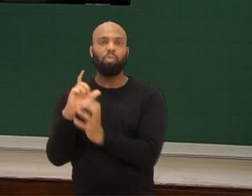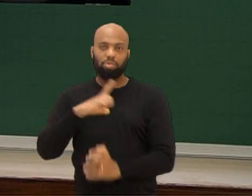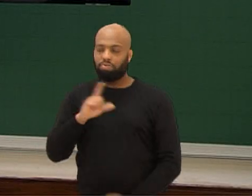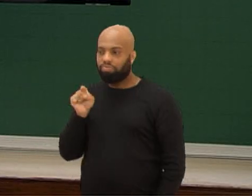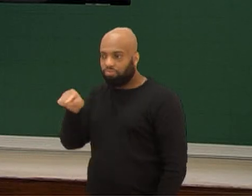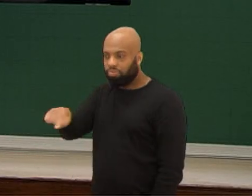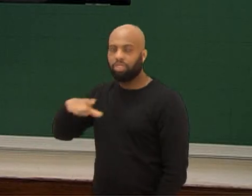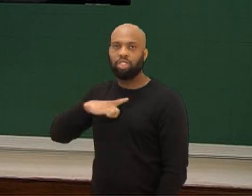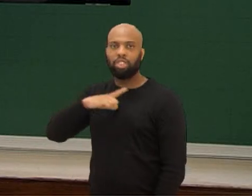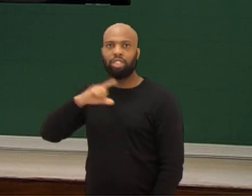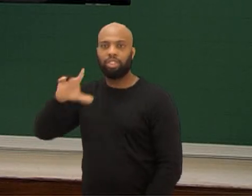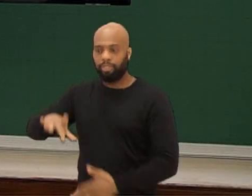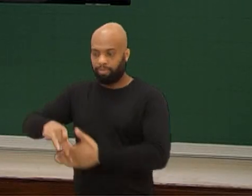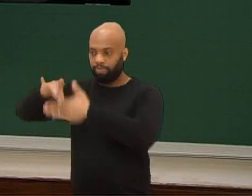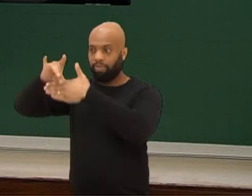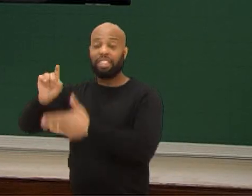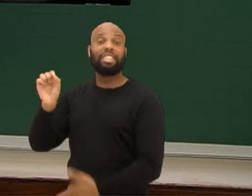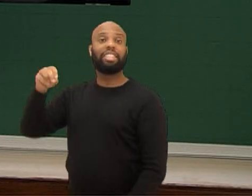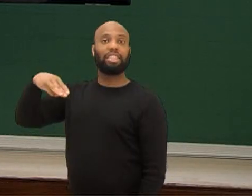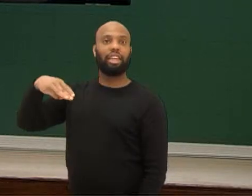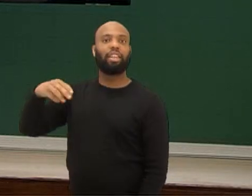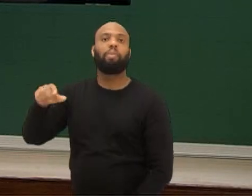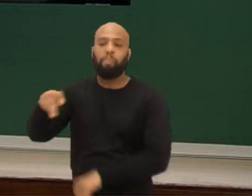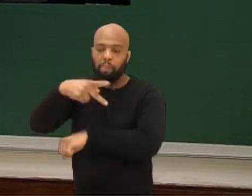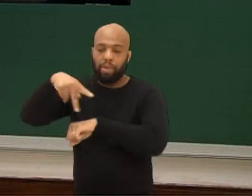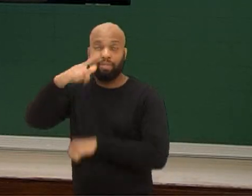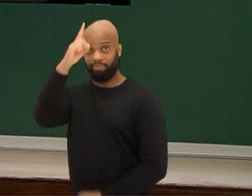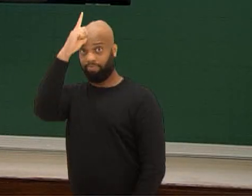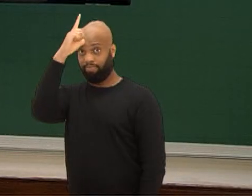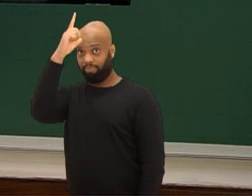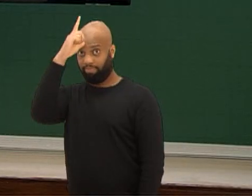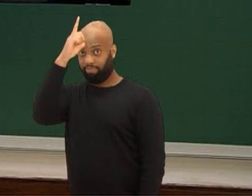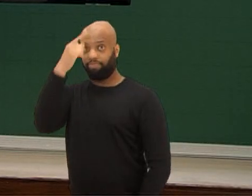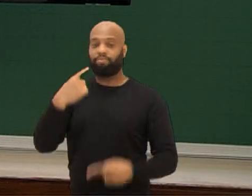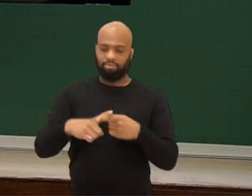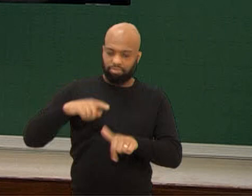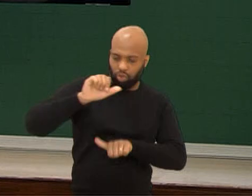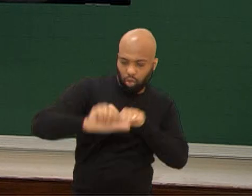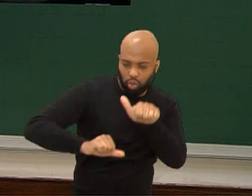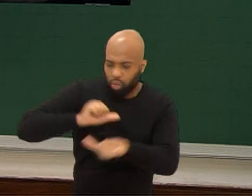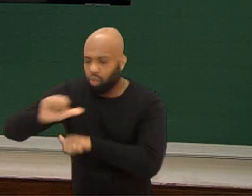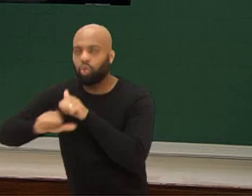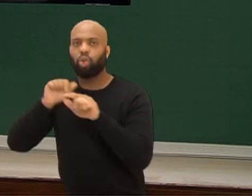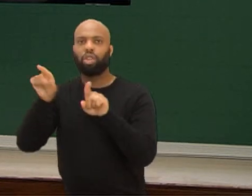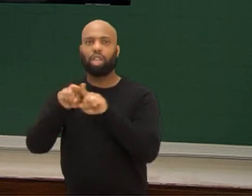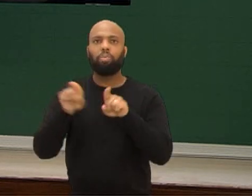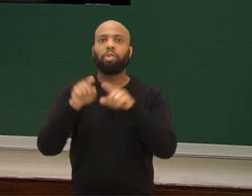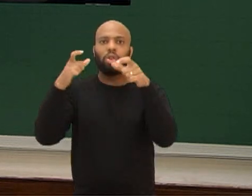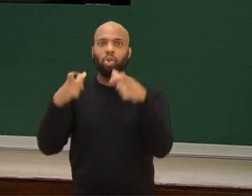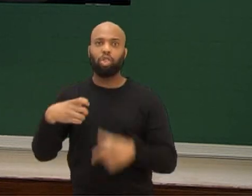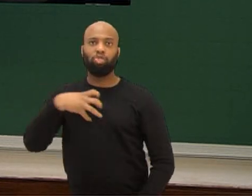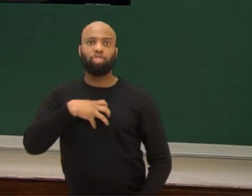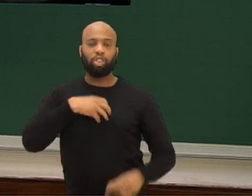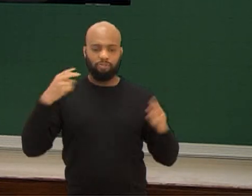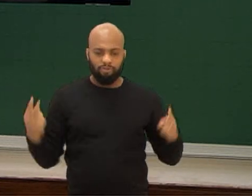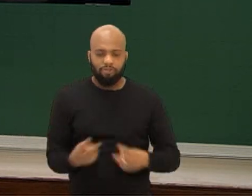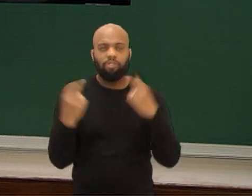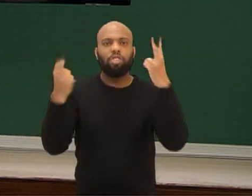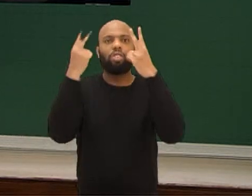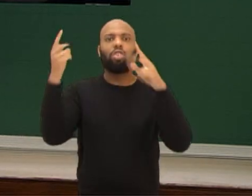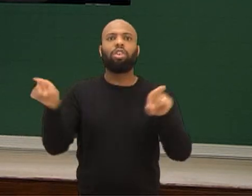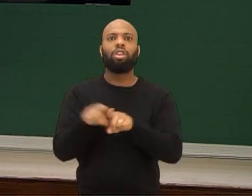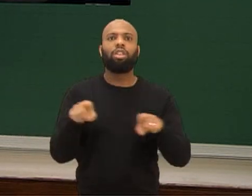líder a Alemanha, ela acabou modificando um pouco o seu lugar de grande vitorioso, de